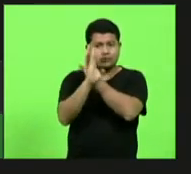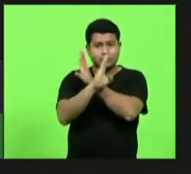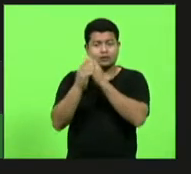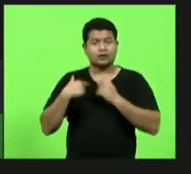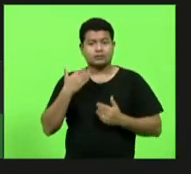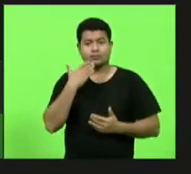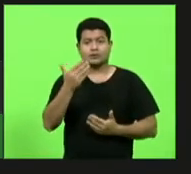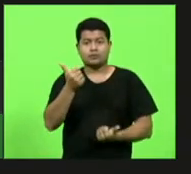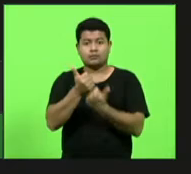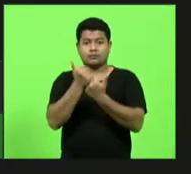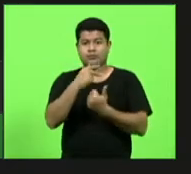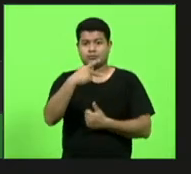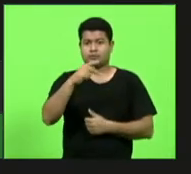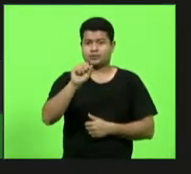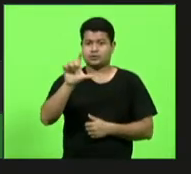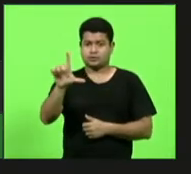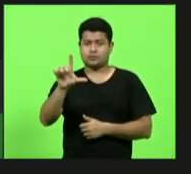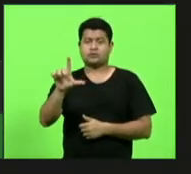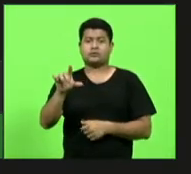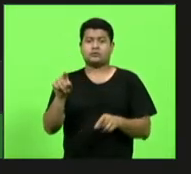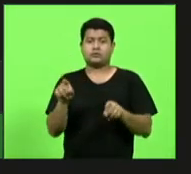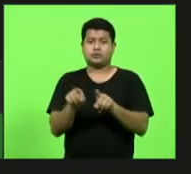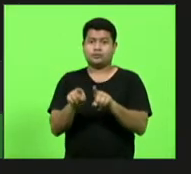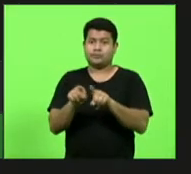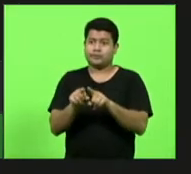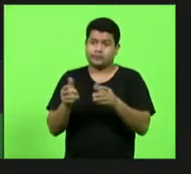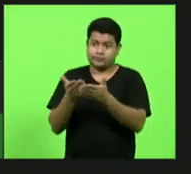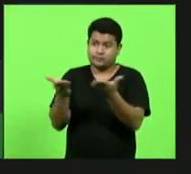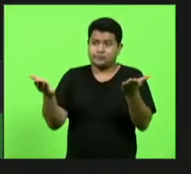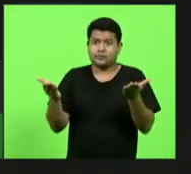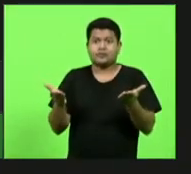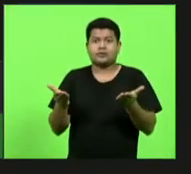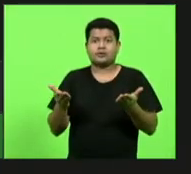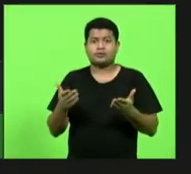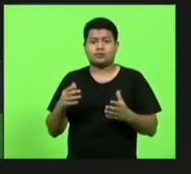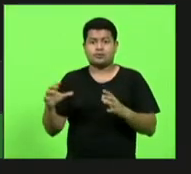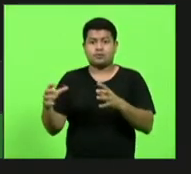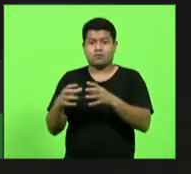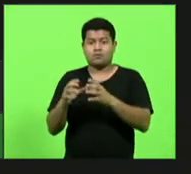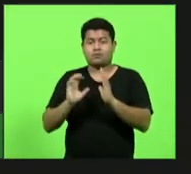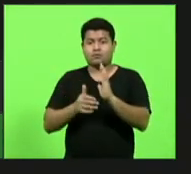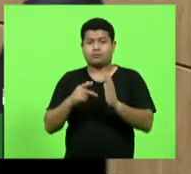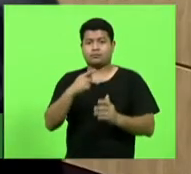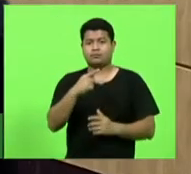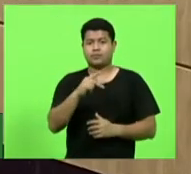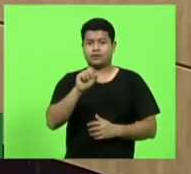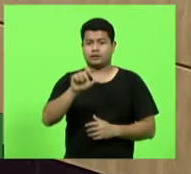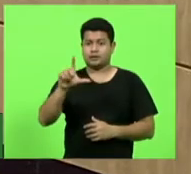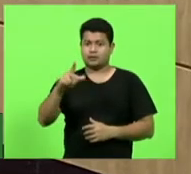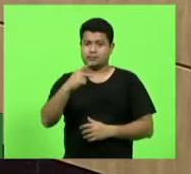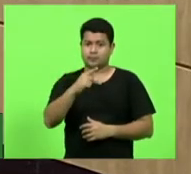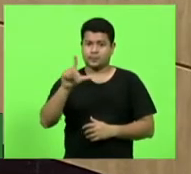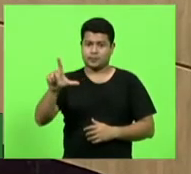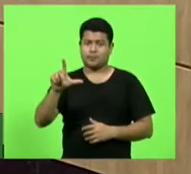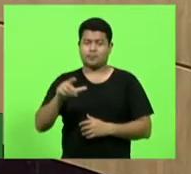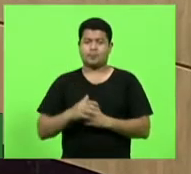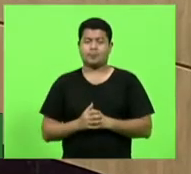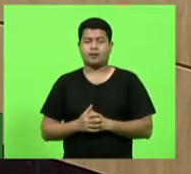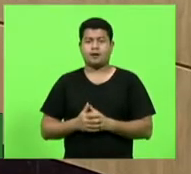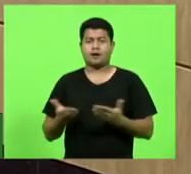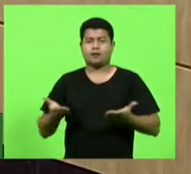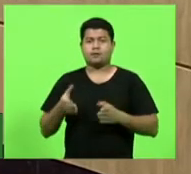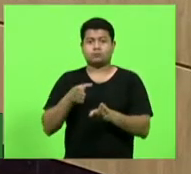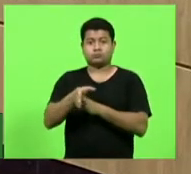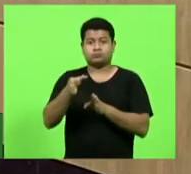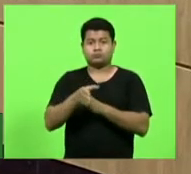PSL e, se não for abusar, também dos colegas do bloco PSL-PL. Obrigado, senhor presidente. Para encaminhamento de